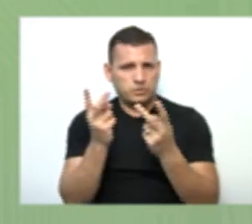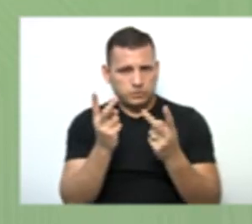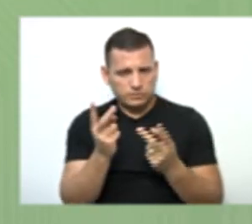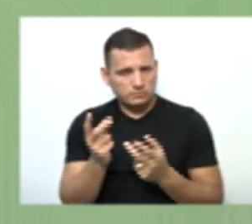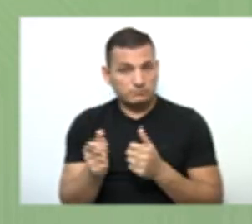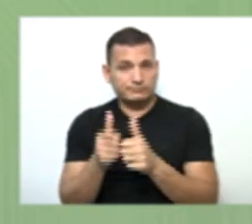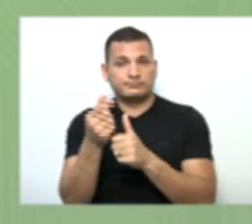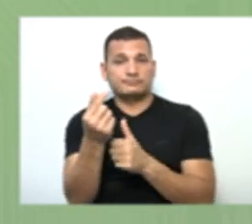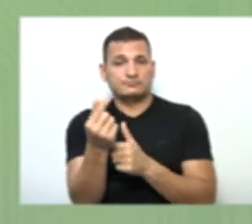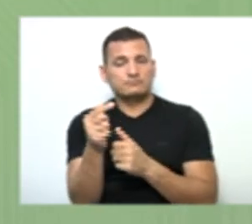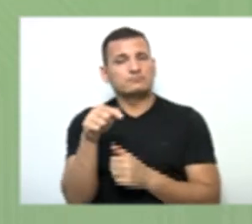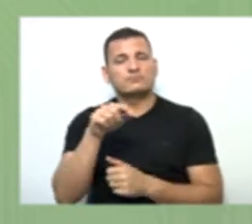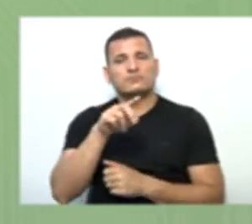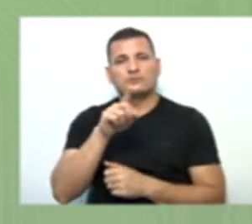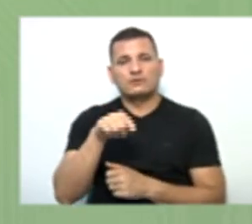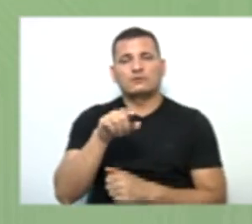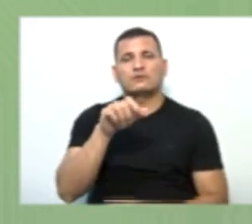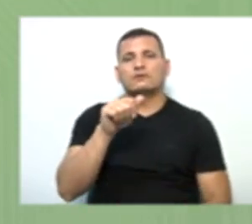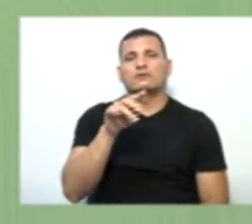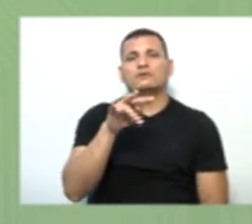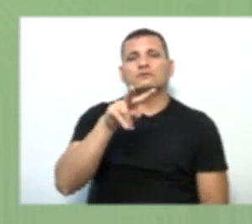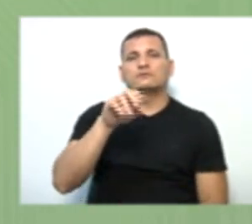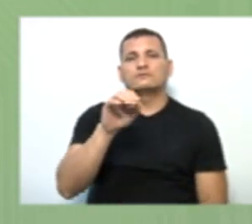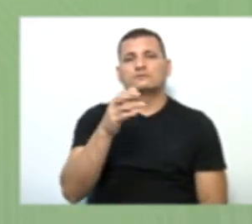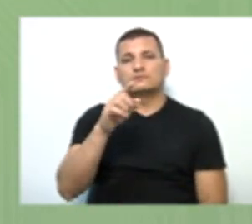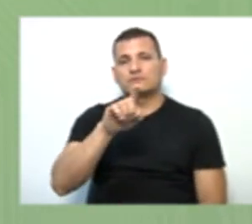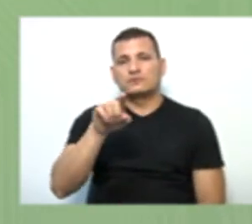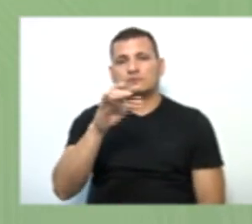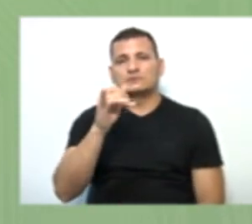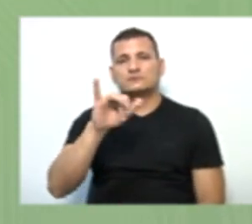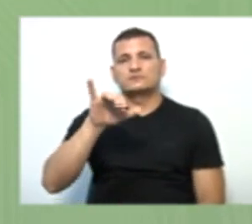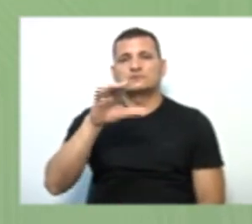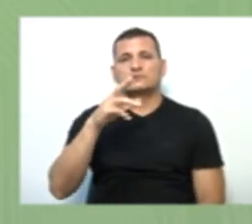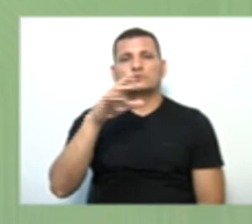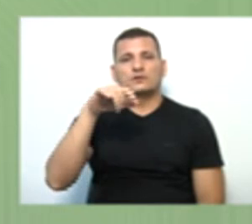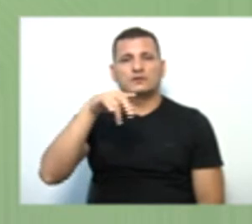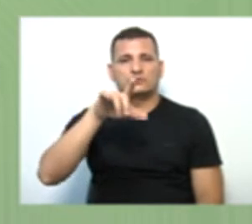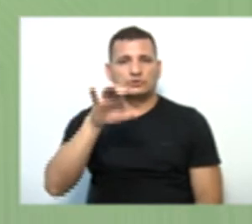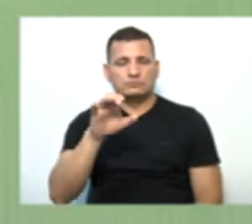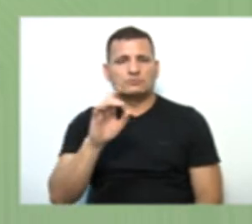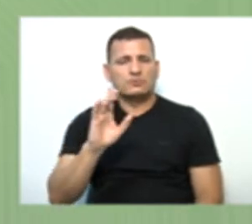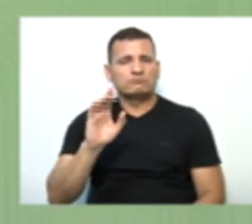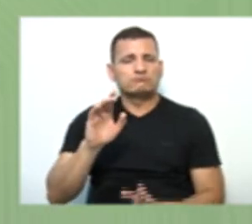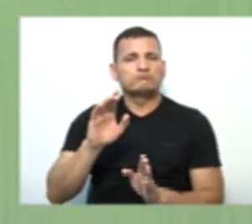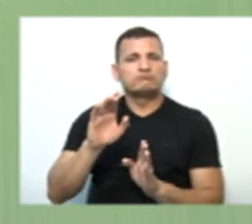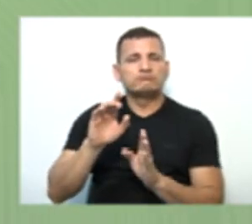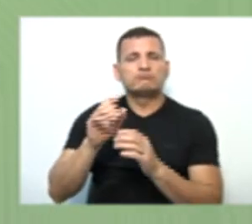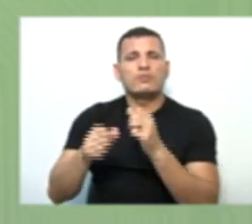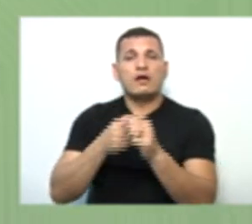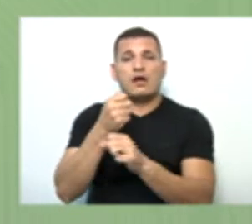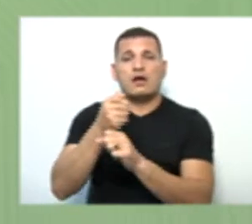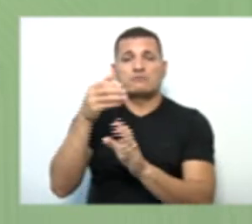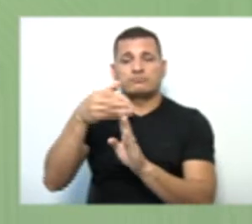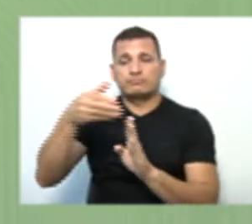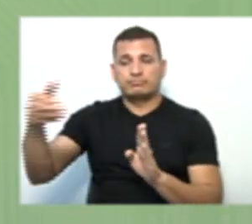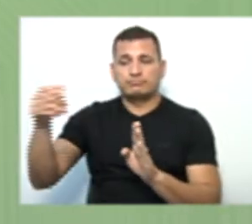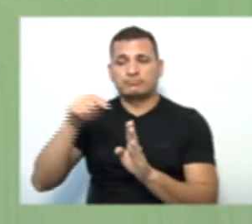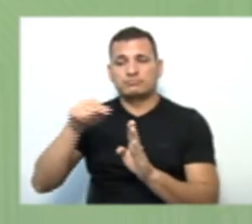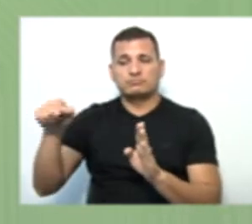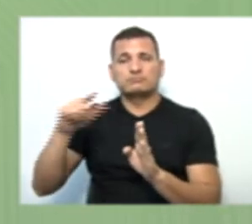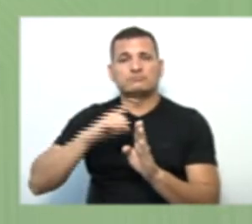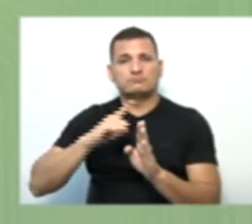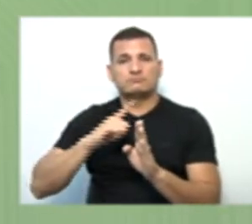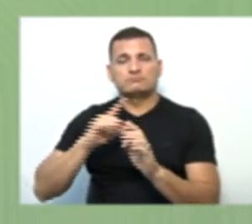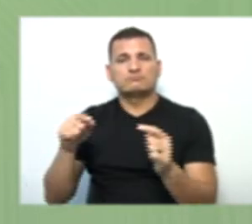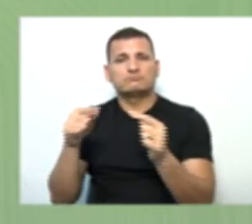ser ativo não circulante. O período do exercício seguinte está associado ao passivo não